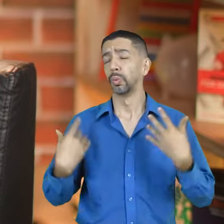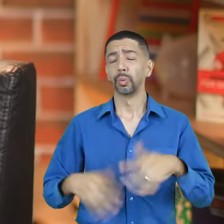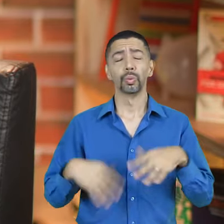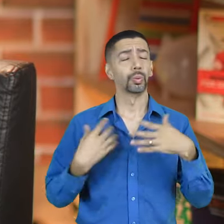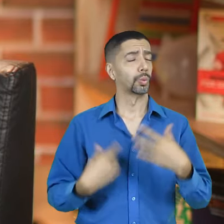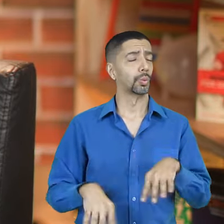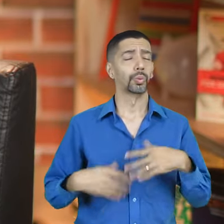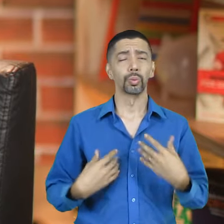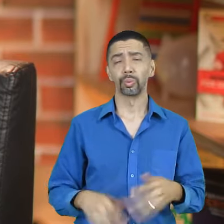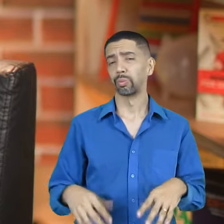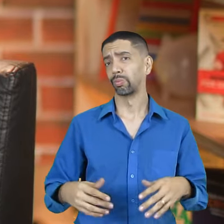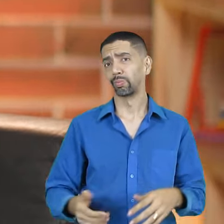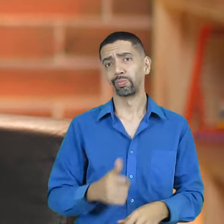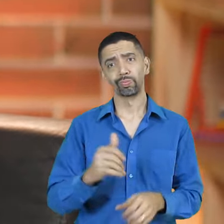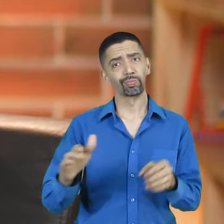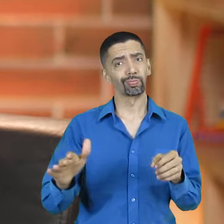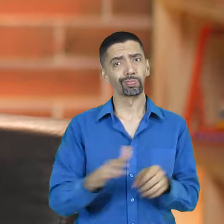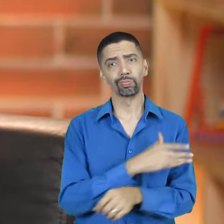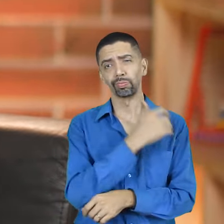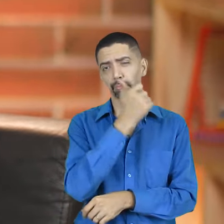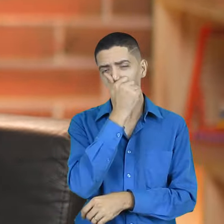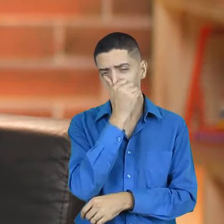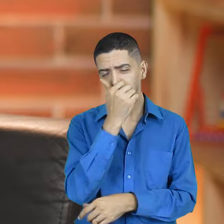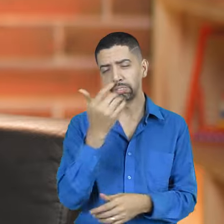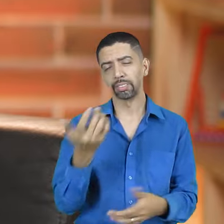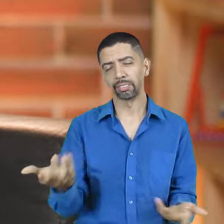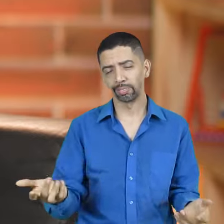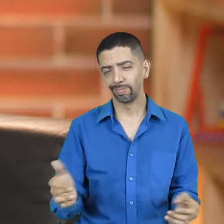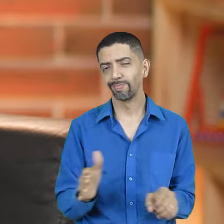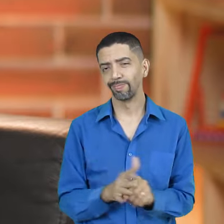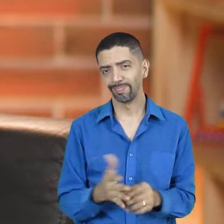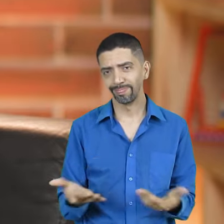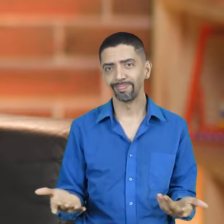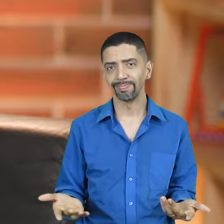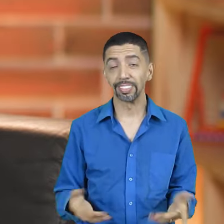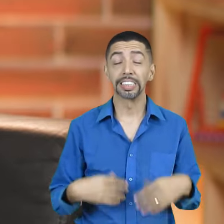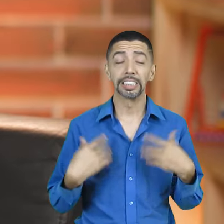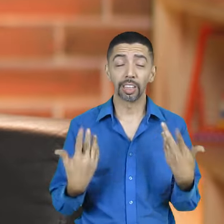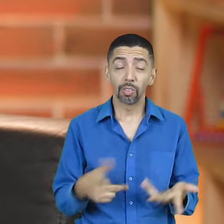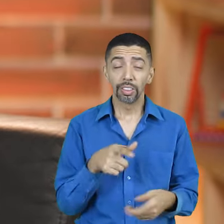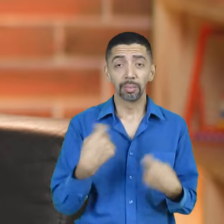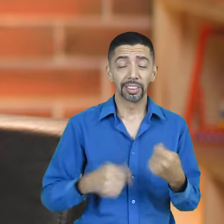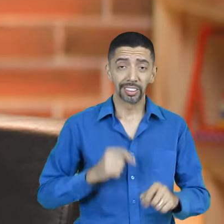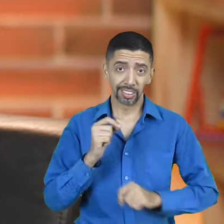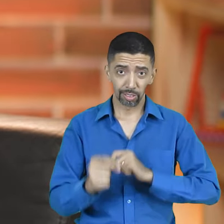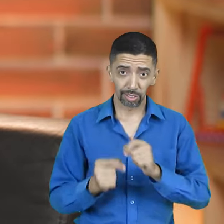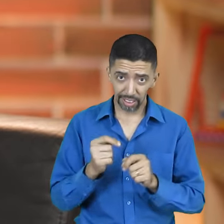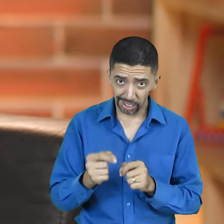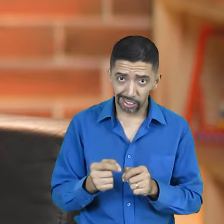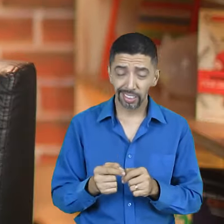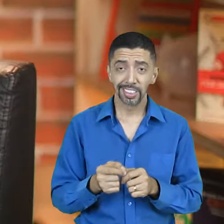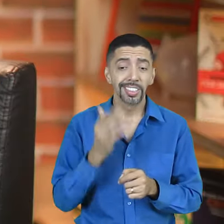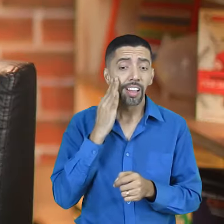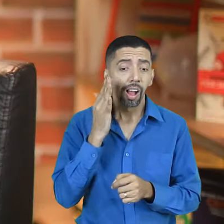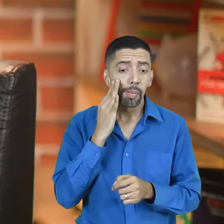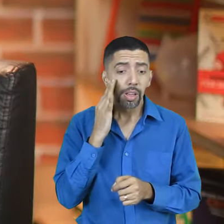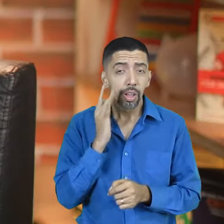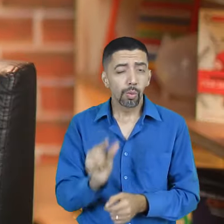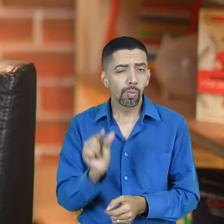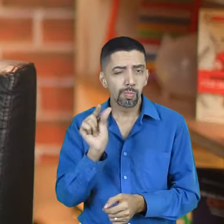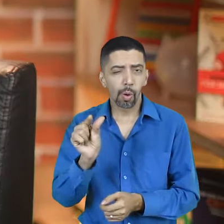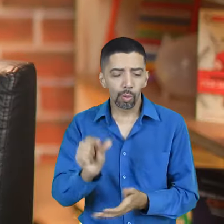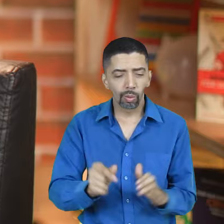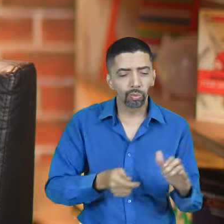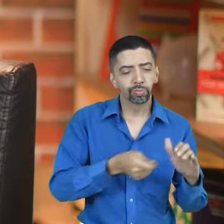Jack? Vamos por partes. Vamos colocar de uma forma consciente. E aí, esse carimbo é importante. Mesmo